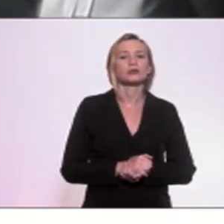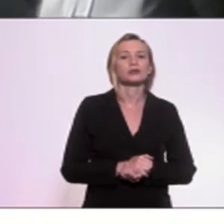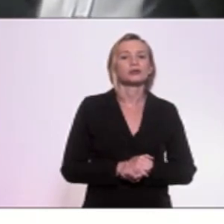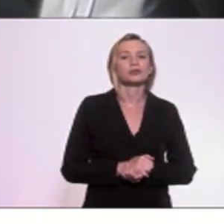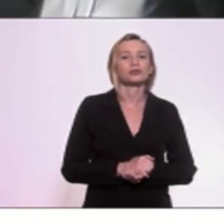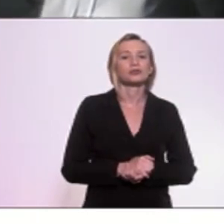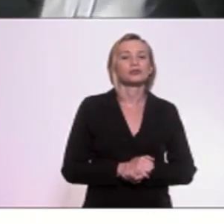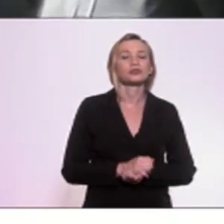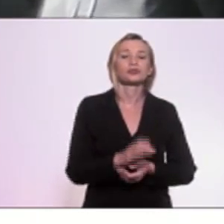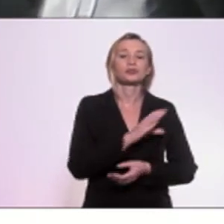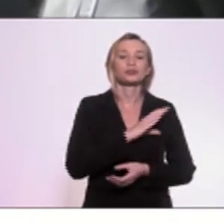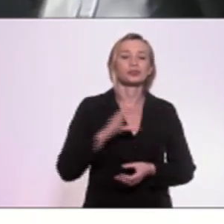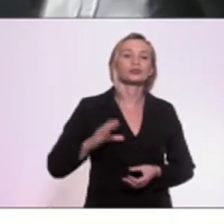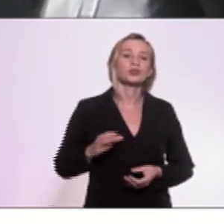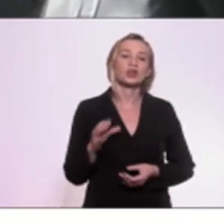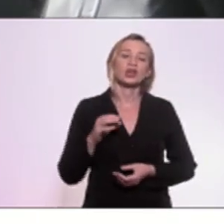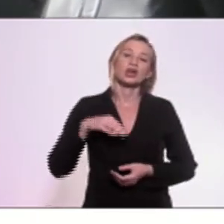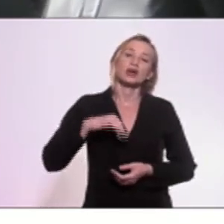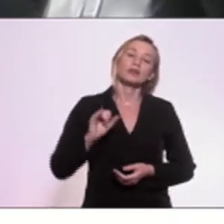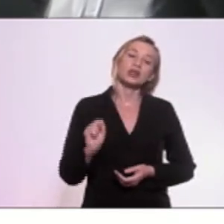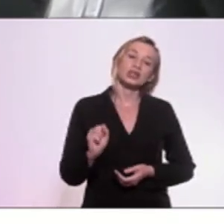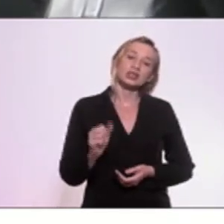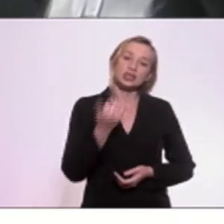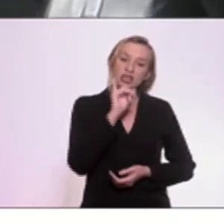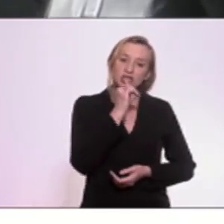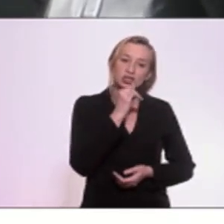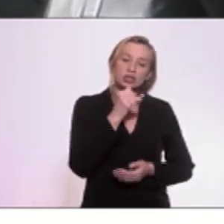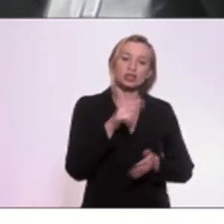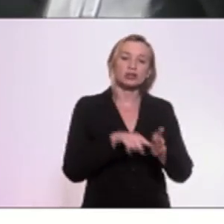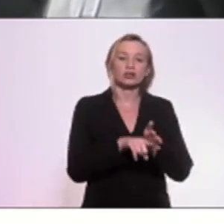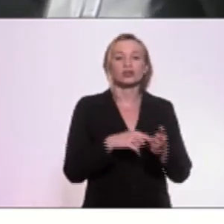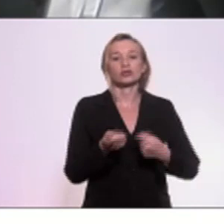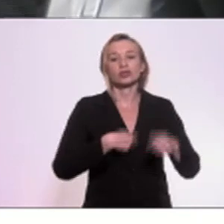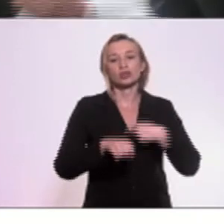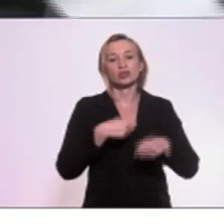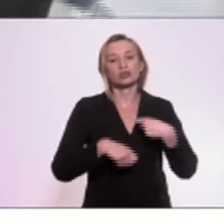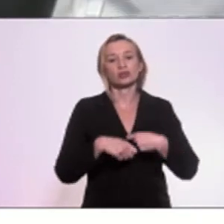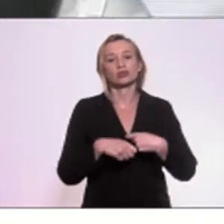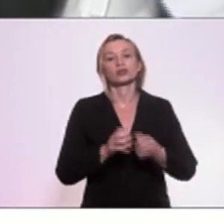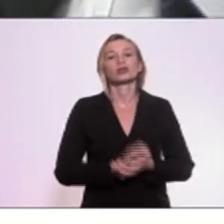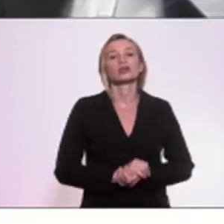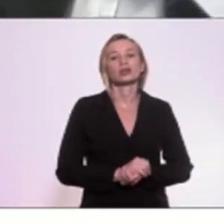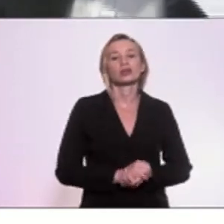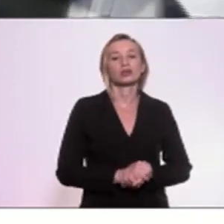Pendente de parecer das comissões de Minas e Energia, de Orçamento, Finanças, Fiscalização Financeira e Controle.